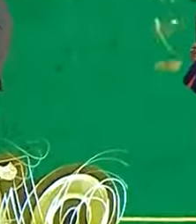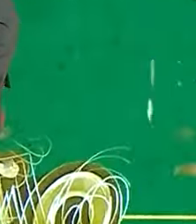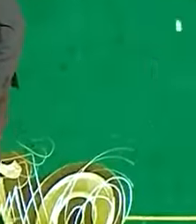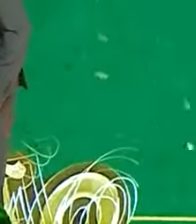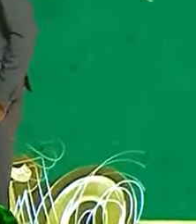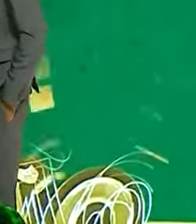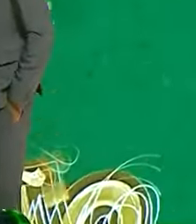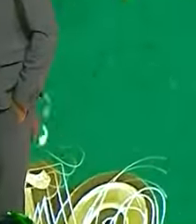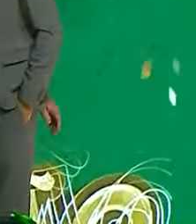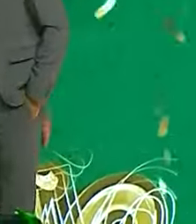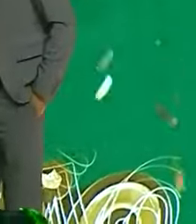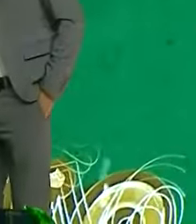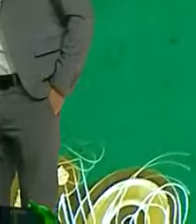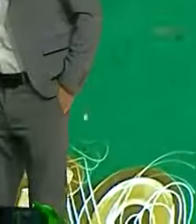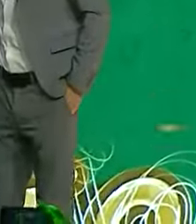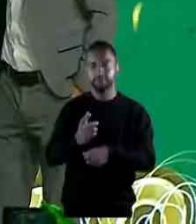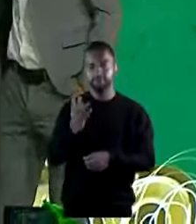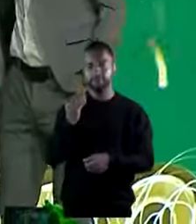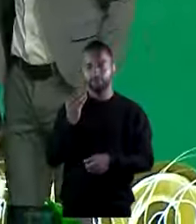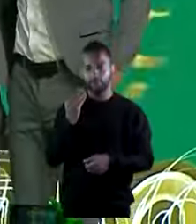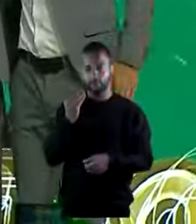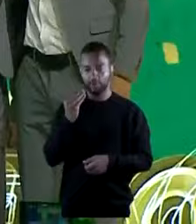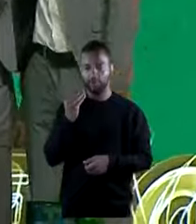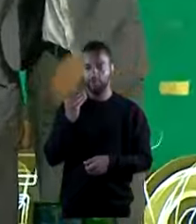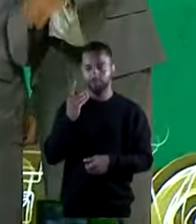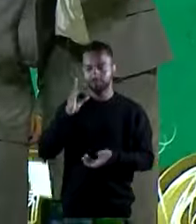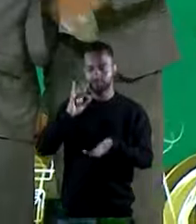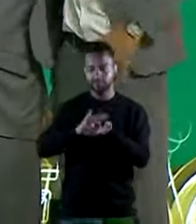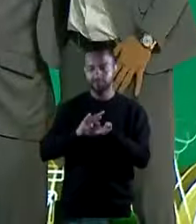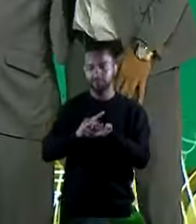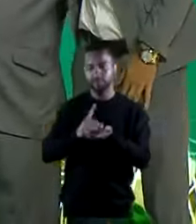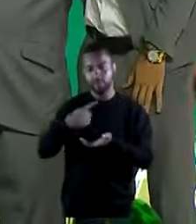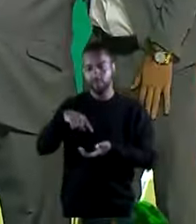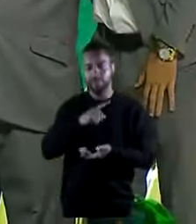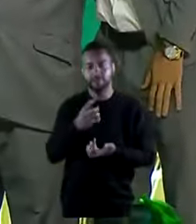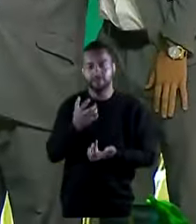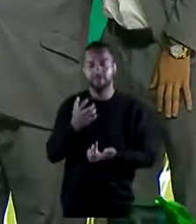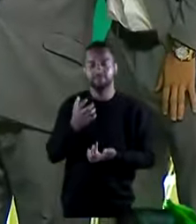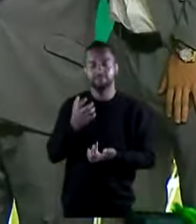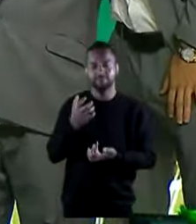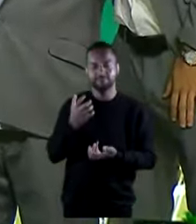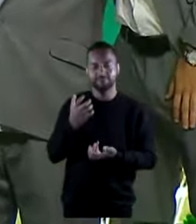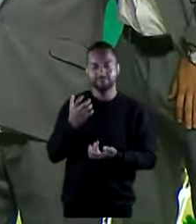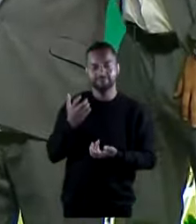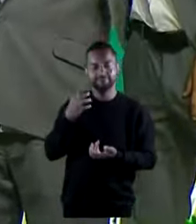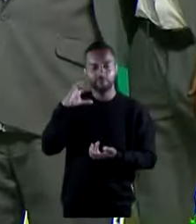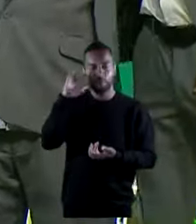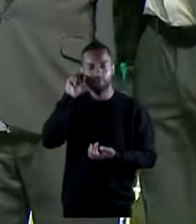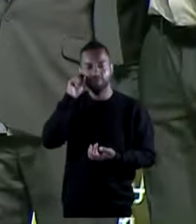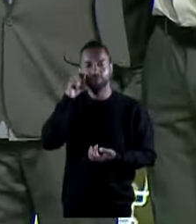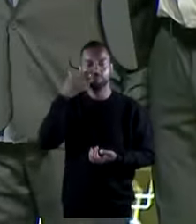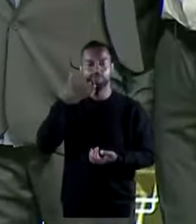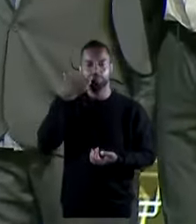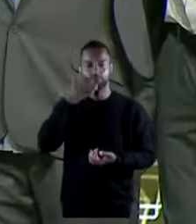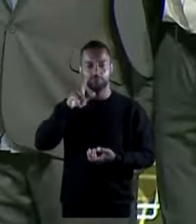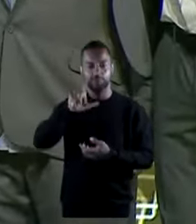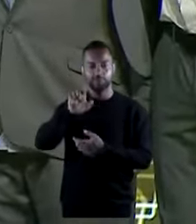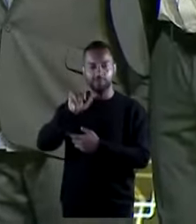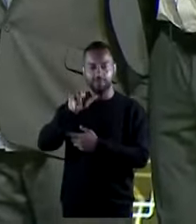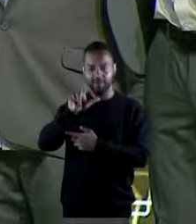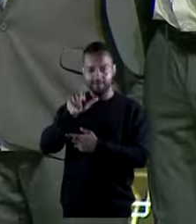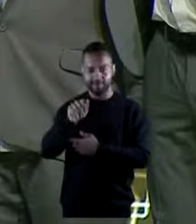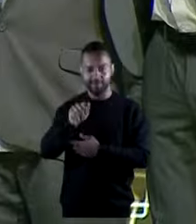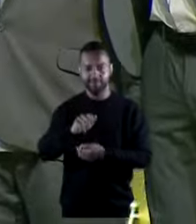esperar a foto oficial, porque nós queremos ouvir a Leila. Transformando a lealdade em padrão. Sabe